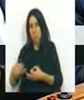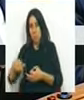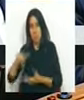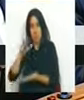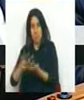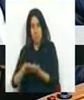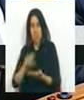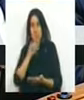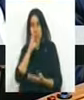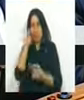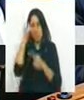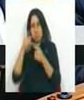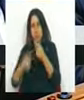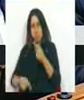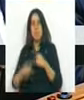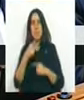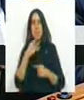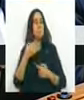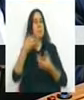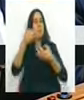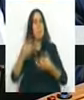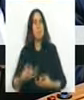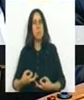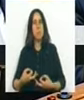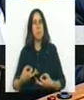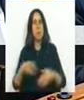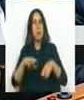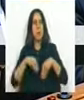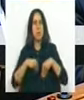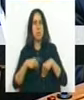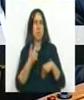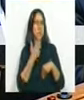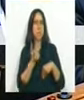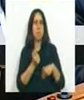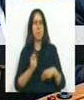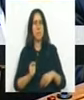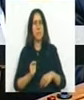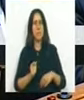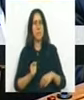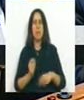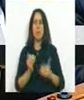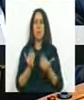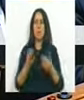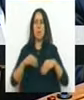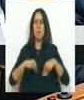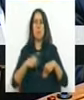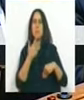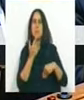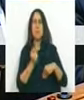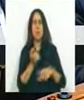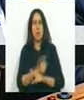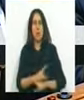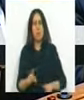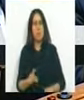pasme-se, diz que este comportamento é inaceitável, que a oferta era proibida e, entretanto, ficam